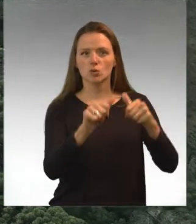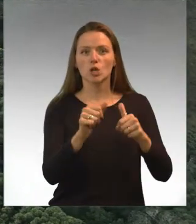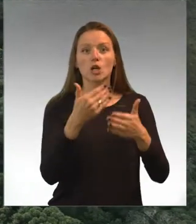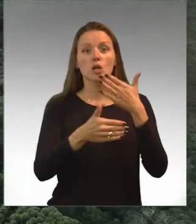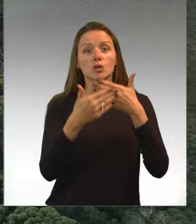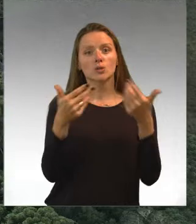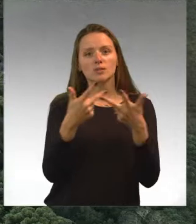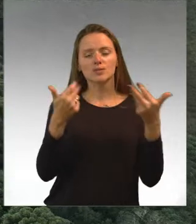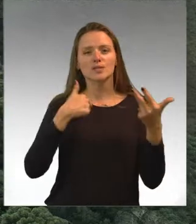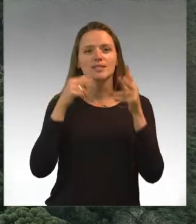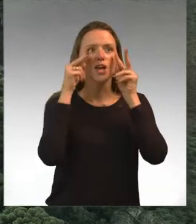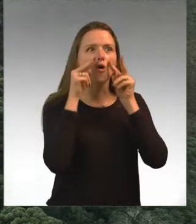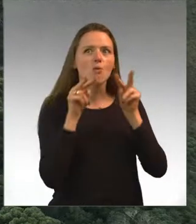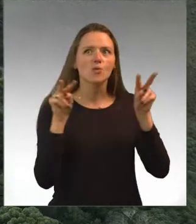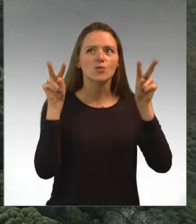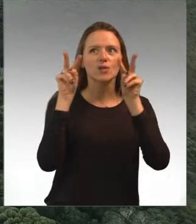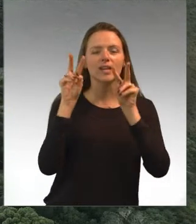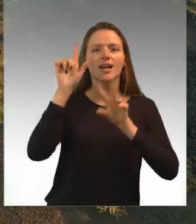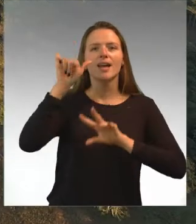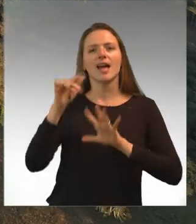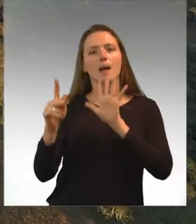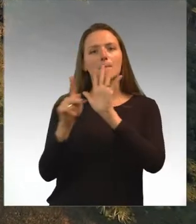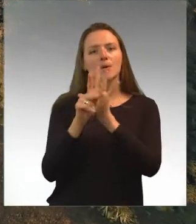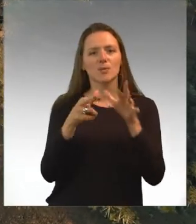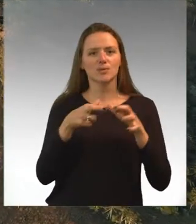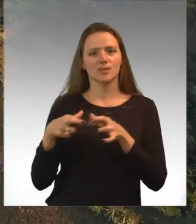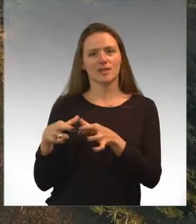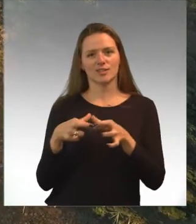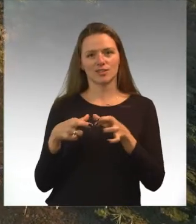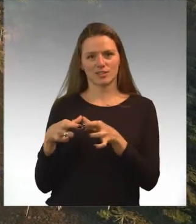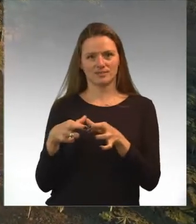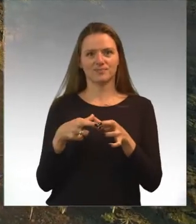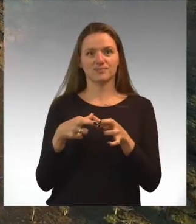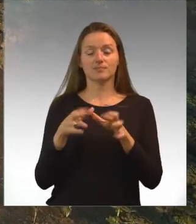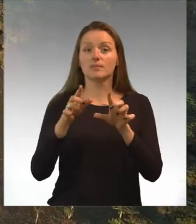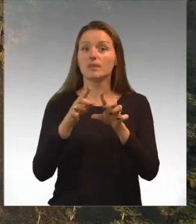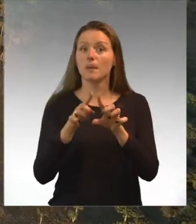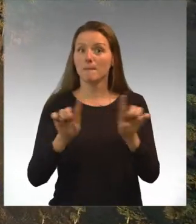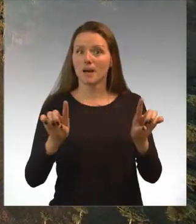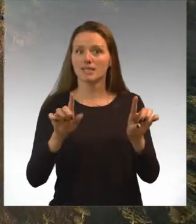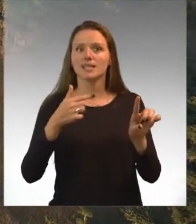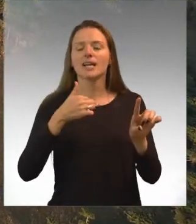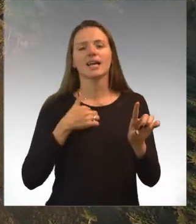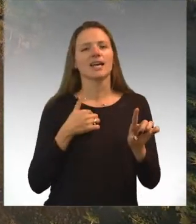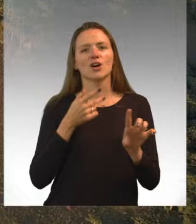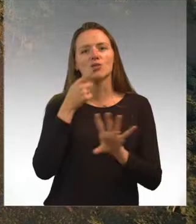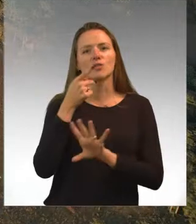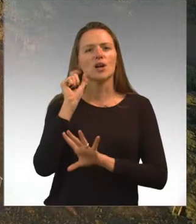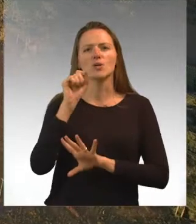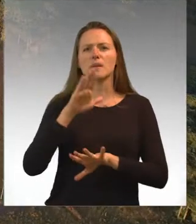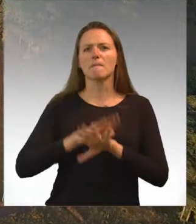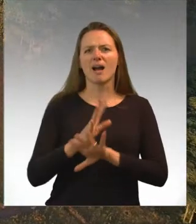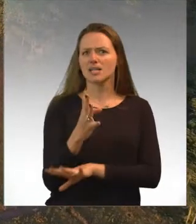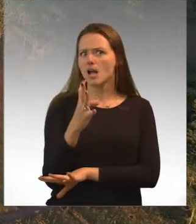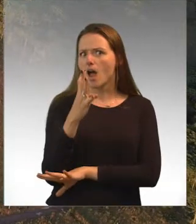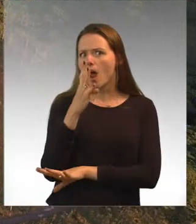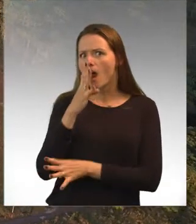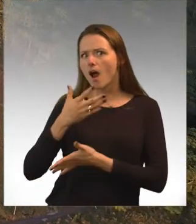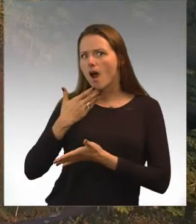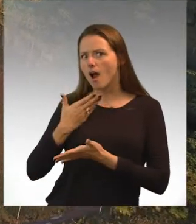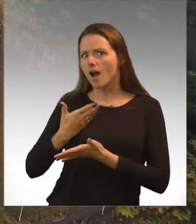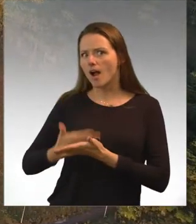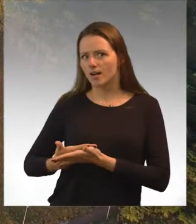vi são o espírito daqui dessa região. Mas vou dizer o que mais impressionou. Ao